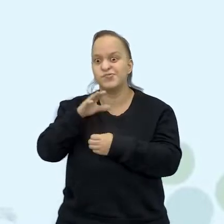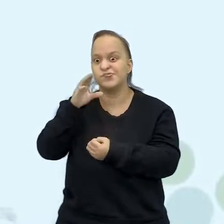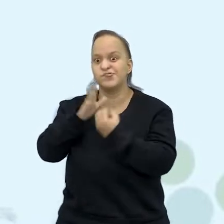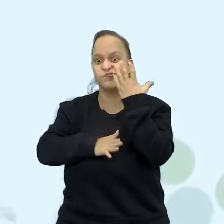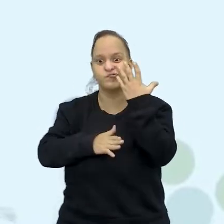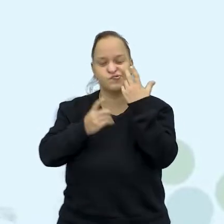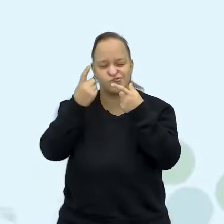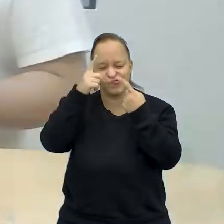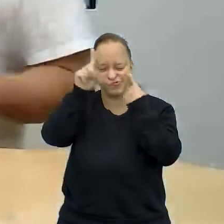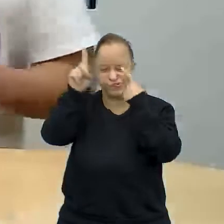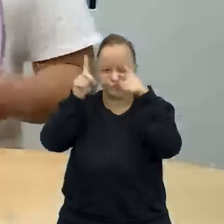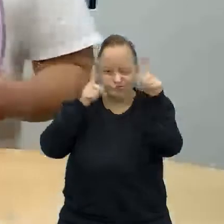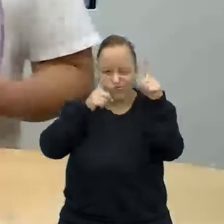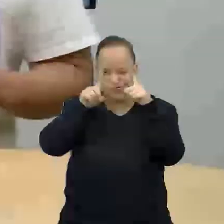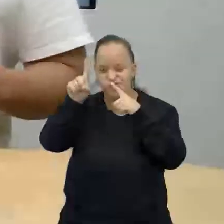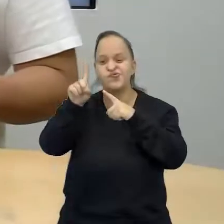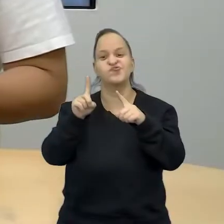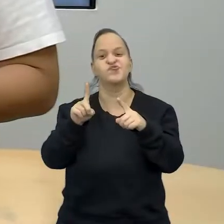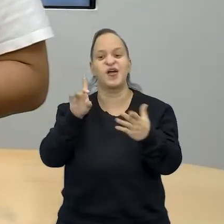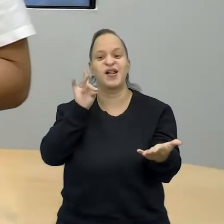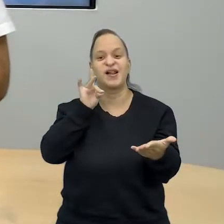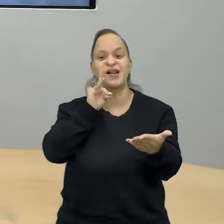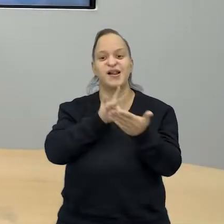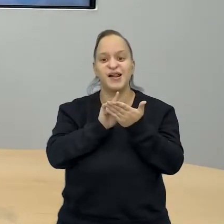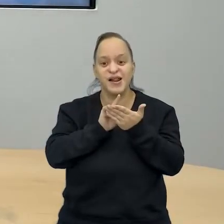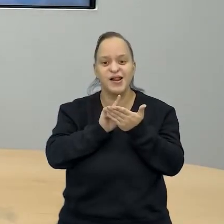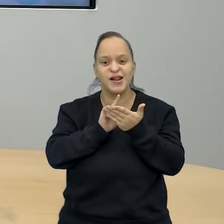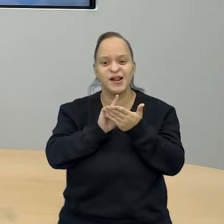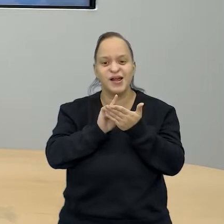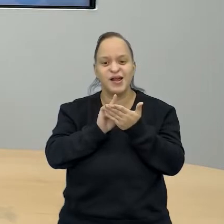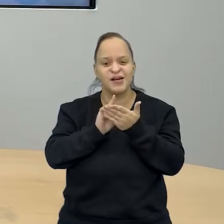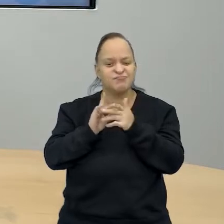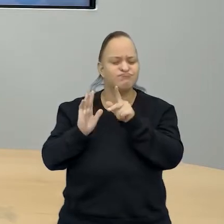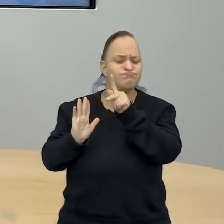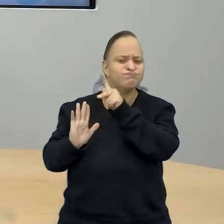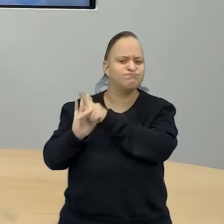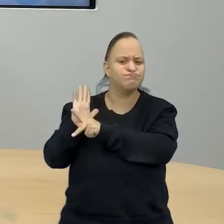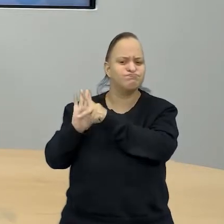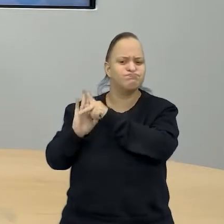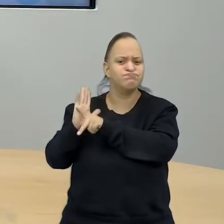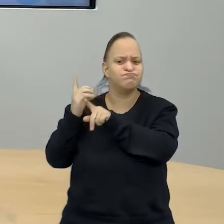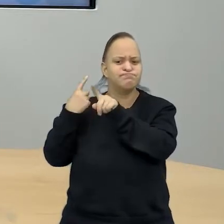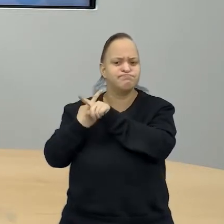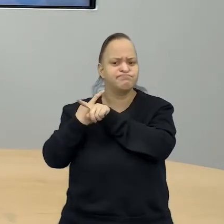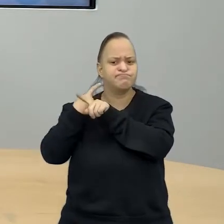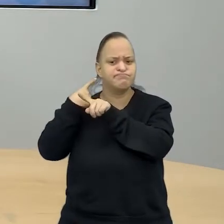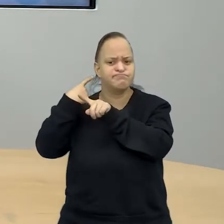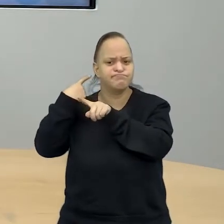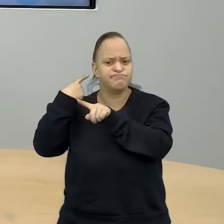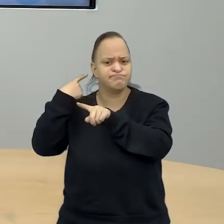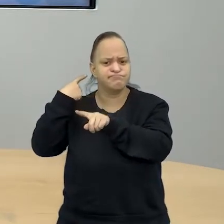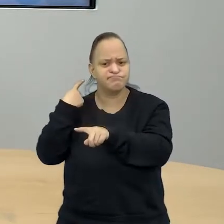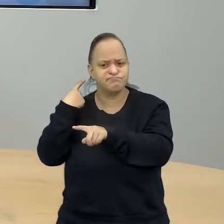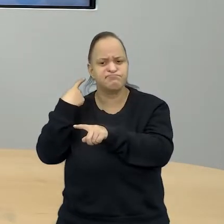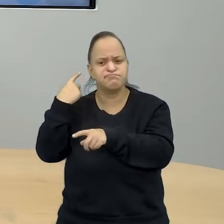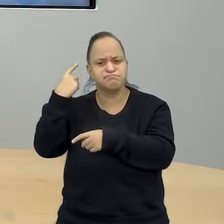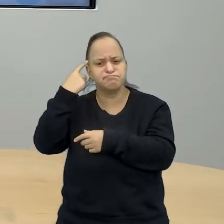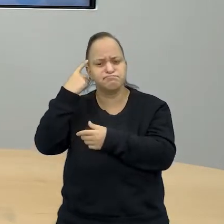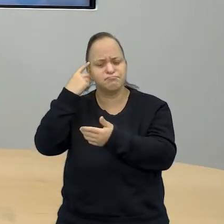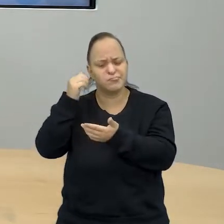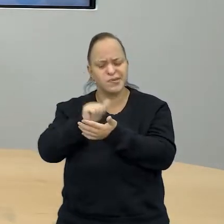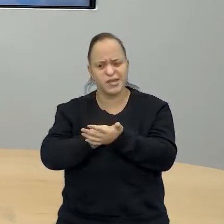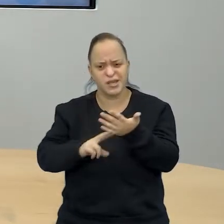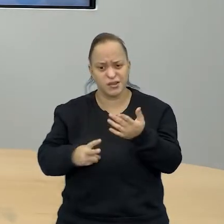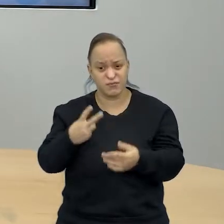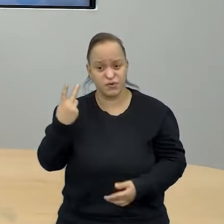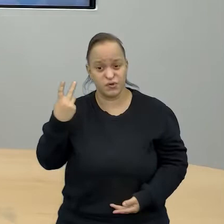e vamos começar a concretizar aquele seu projeto que a gente começou a pensar lá na atividade 2.